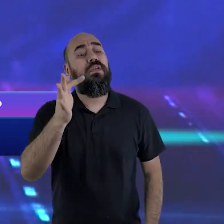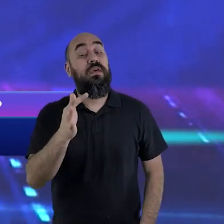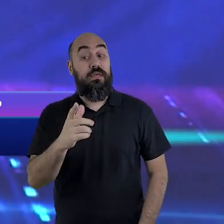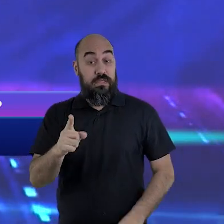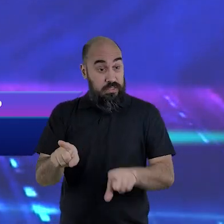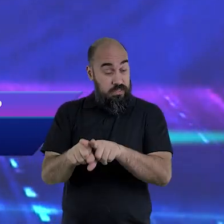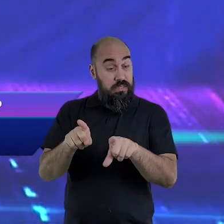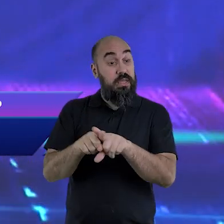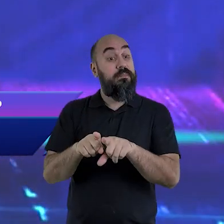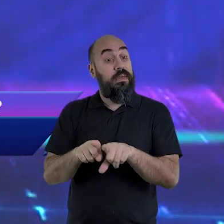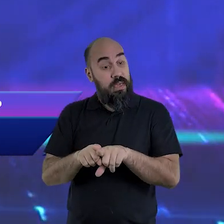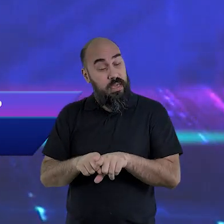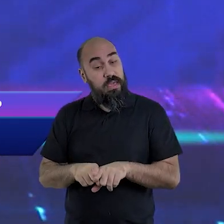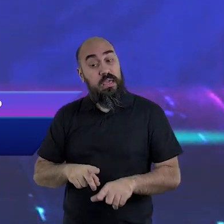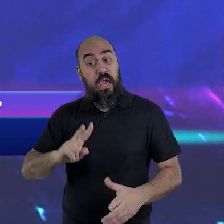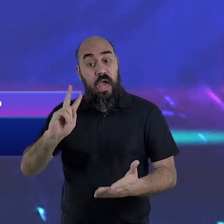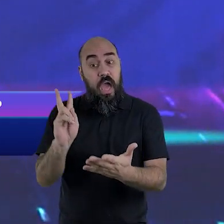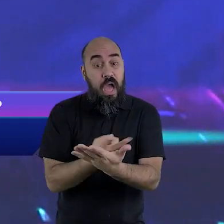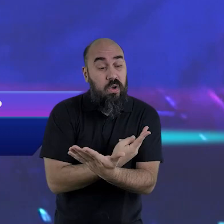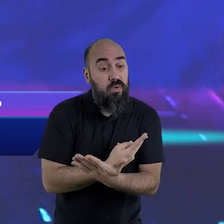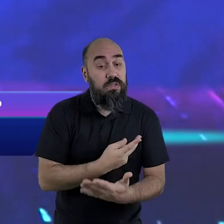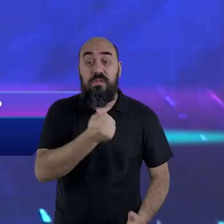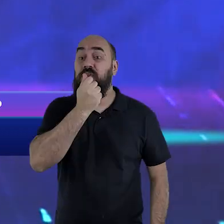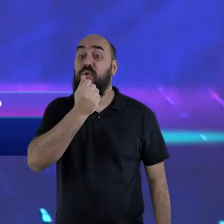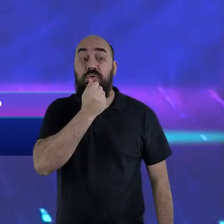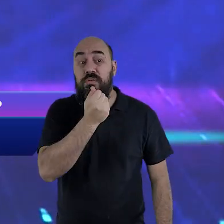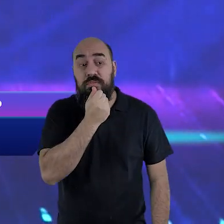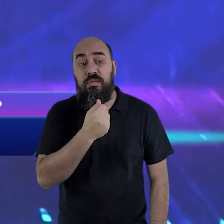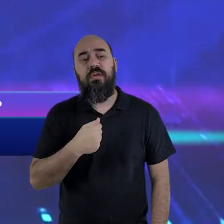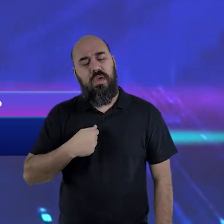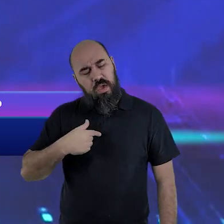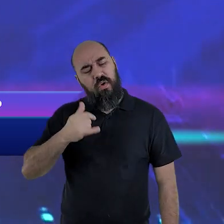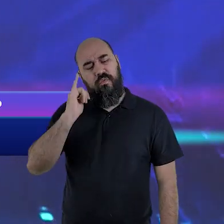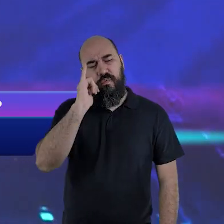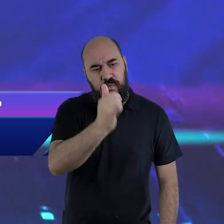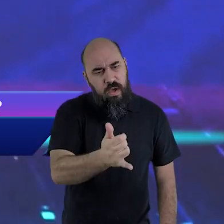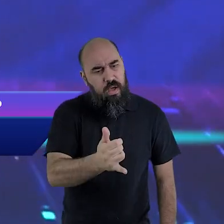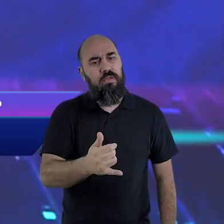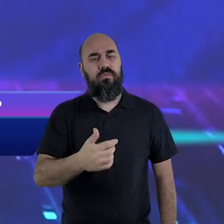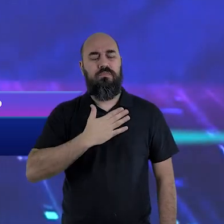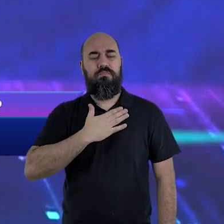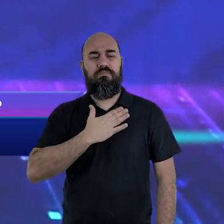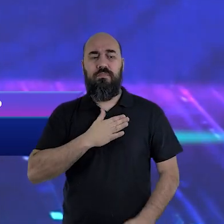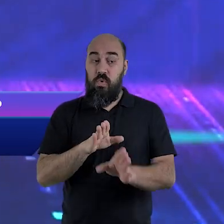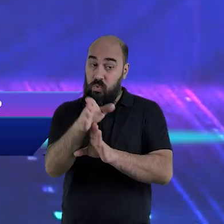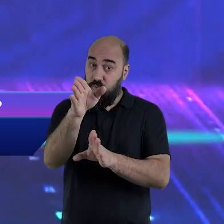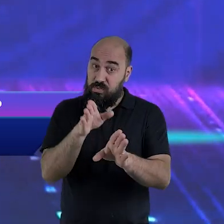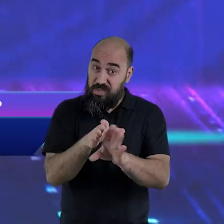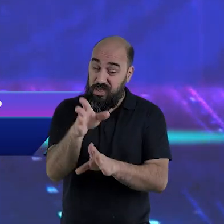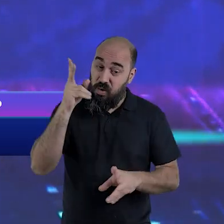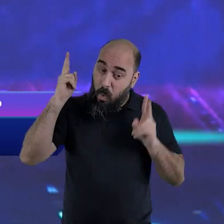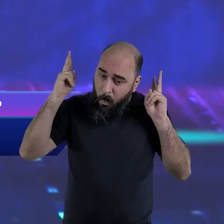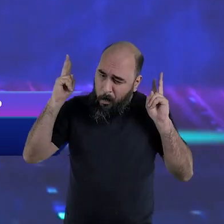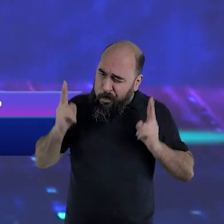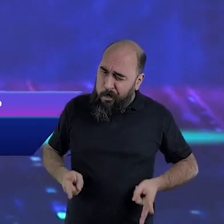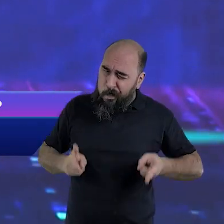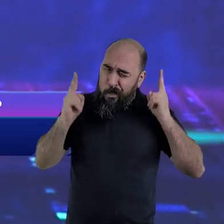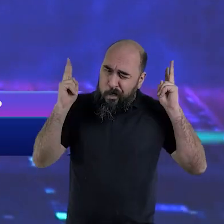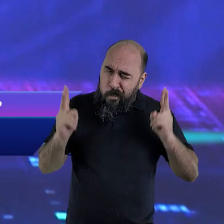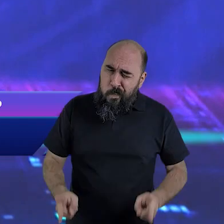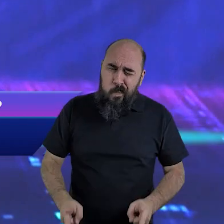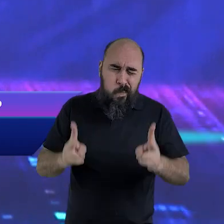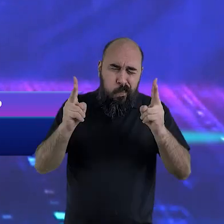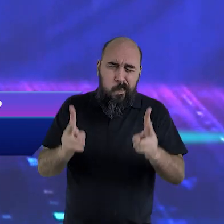desde a antiguidade as coisas que ainda não sucederam, que digo, o meu conselho permanecerá de